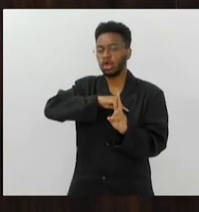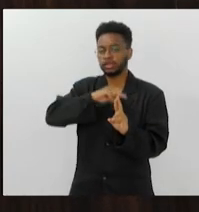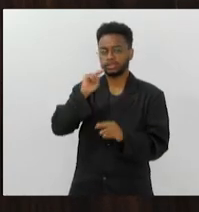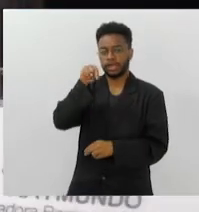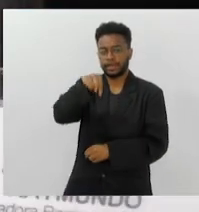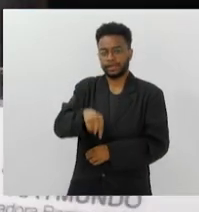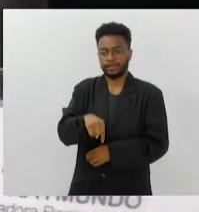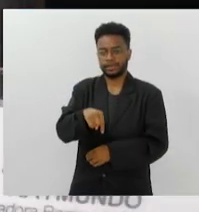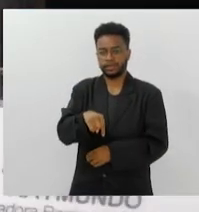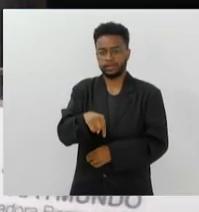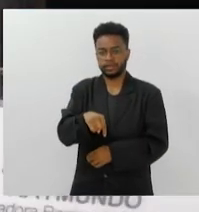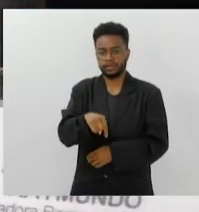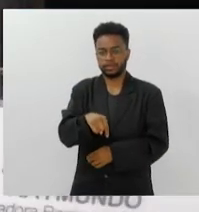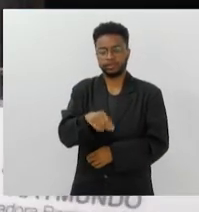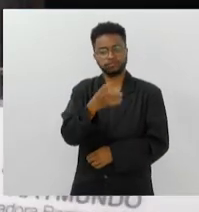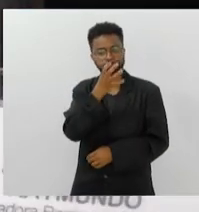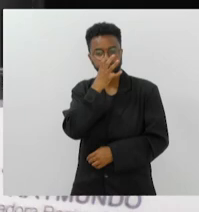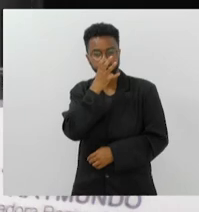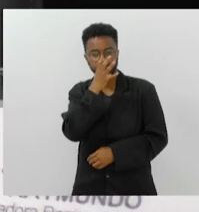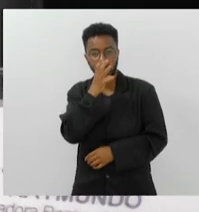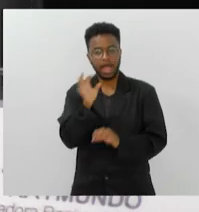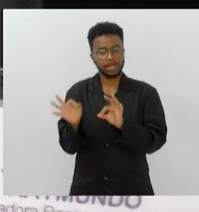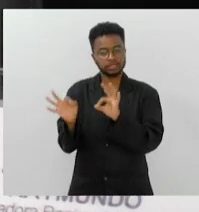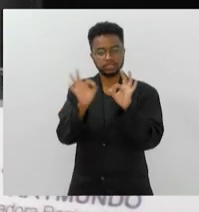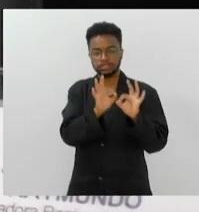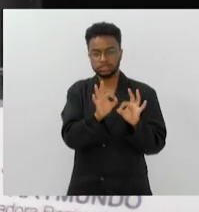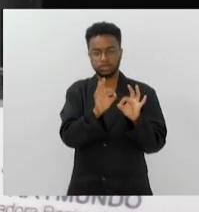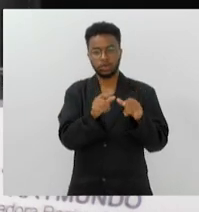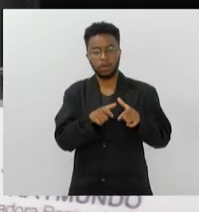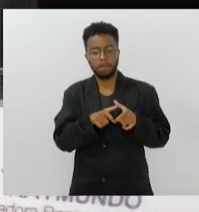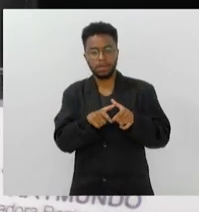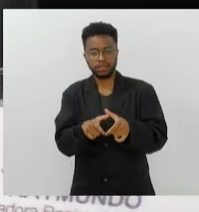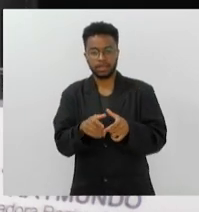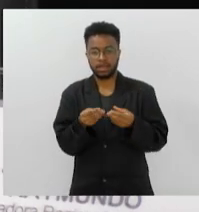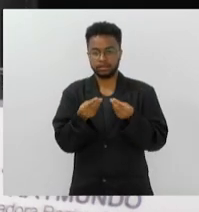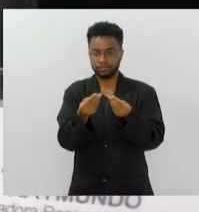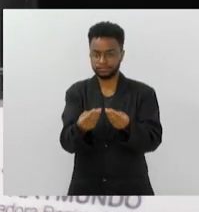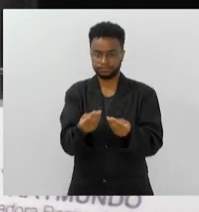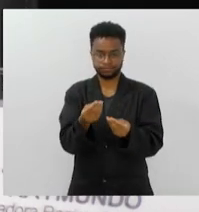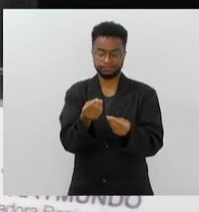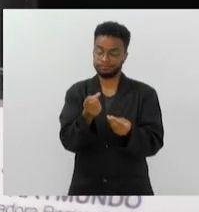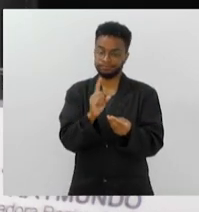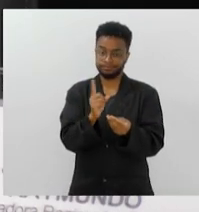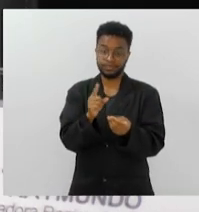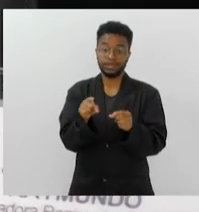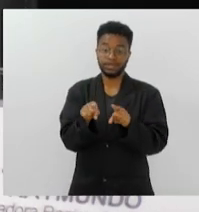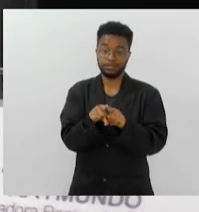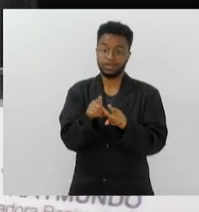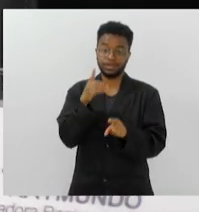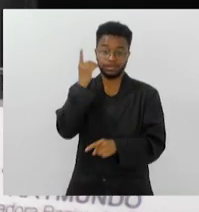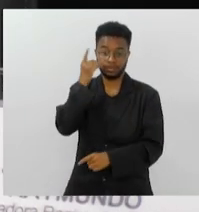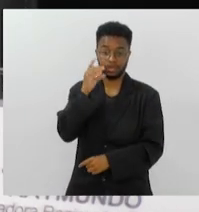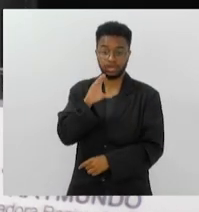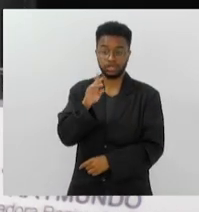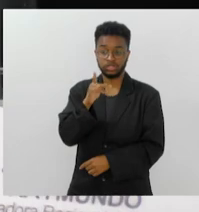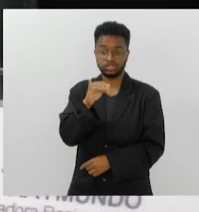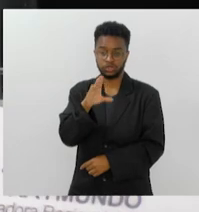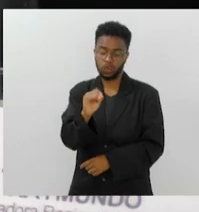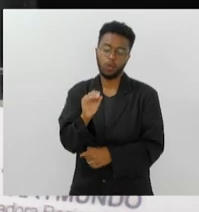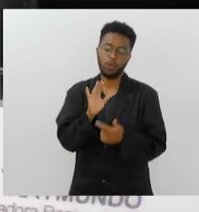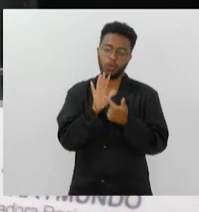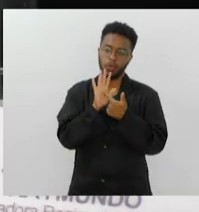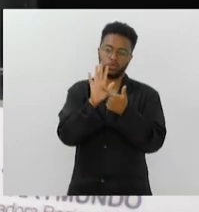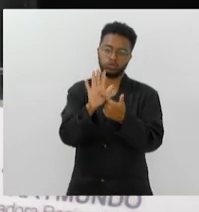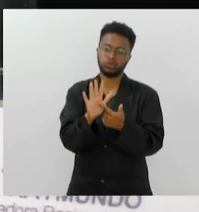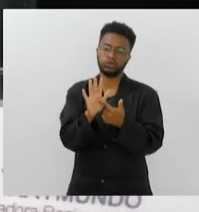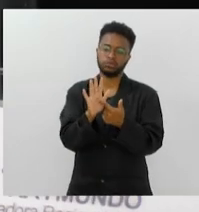aqui contemplando a entrega desta medalha que o deputado Chico Machado mostrou ser visionário